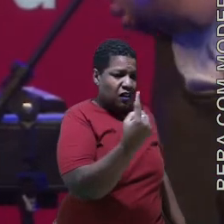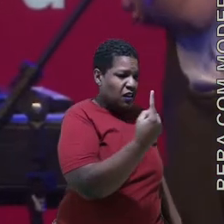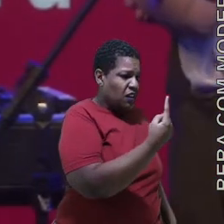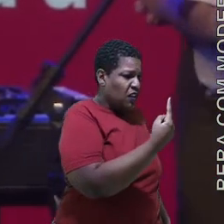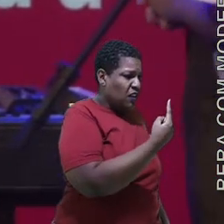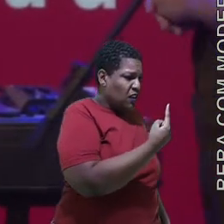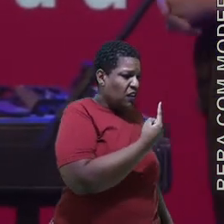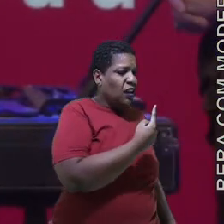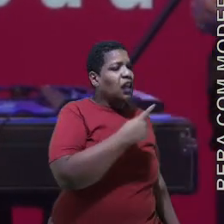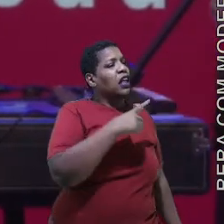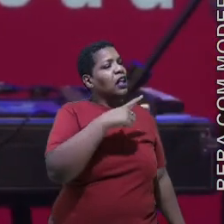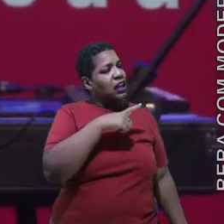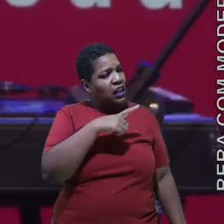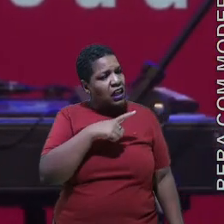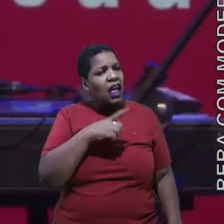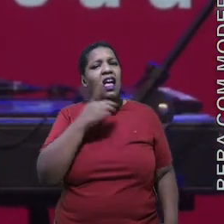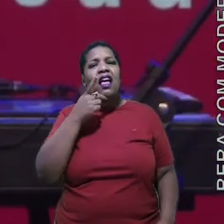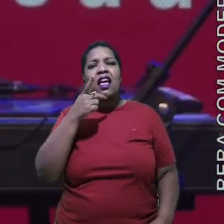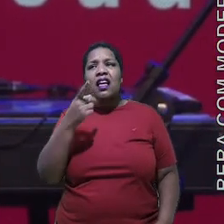eu